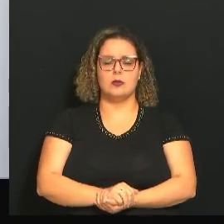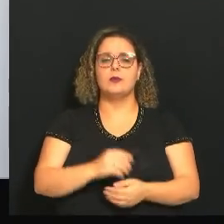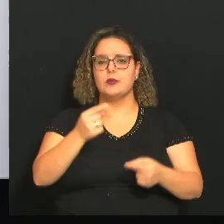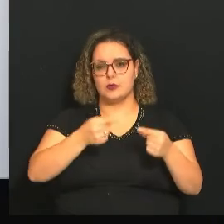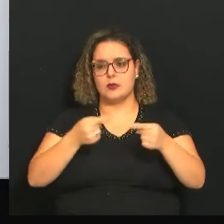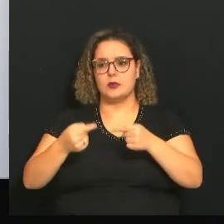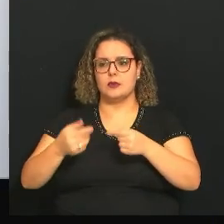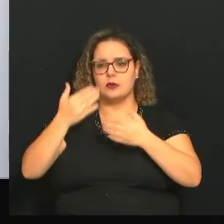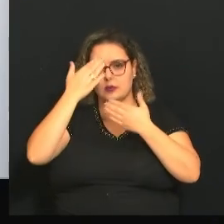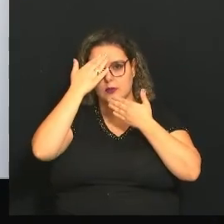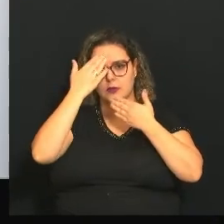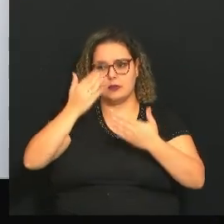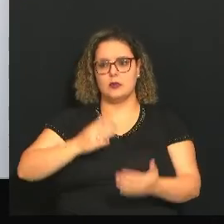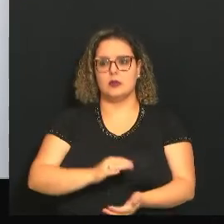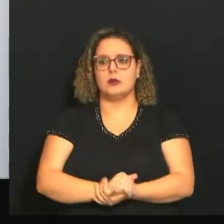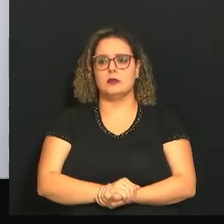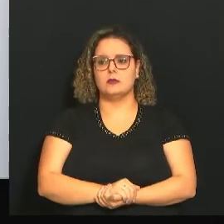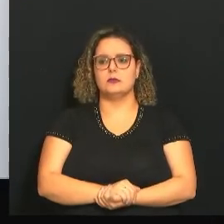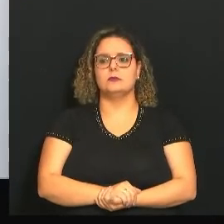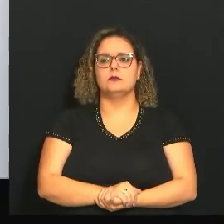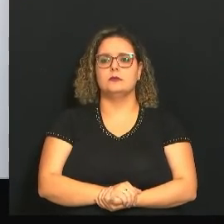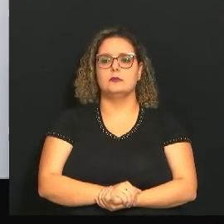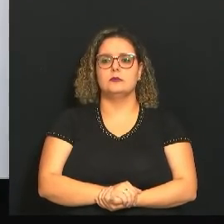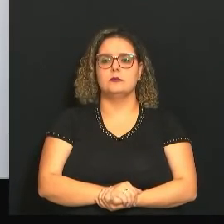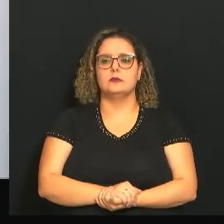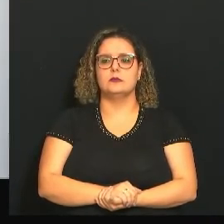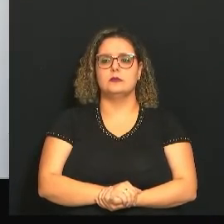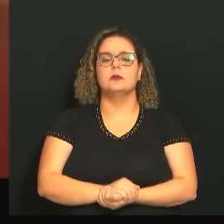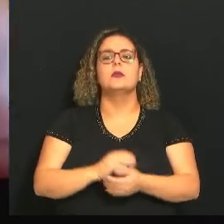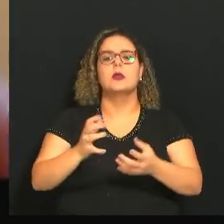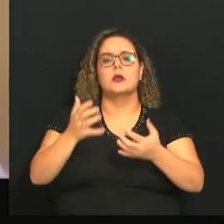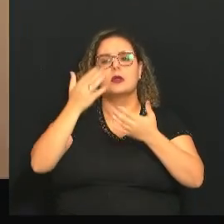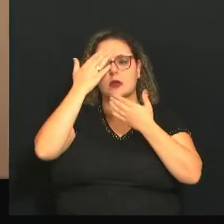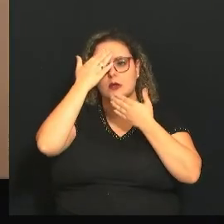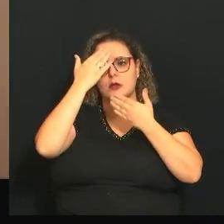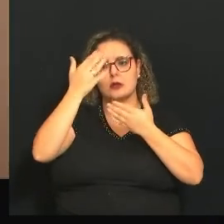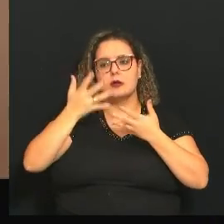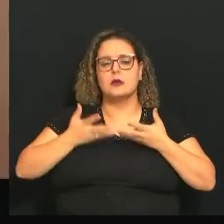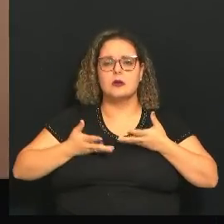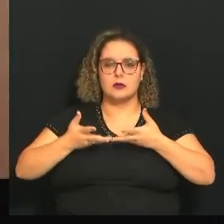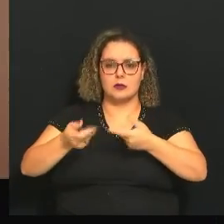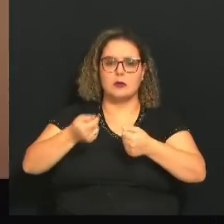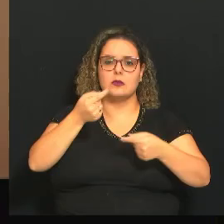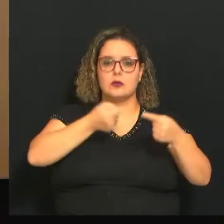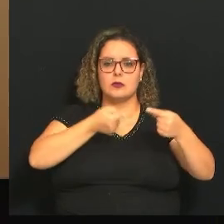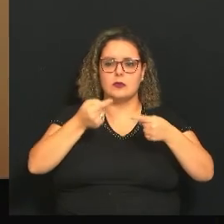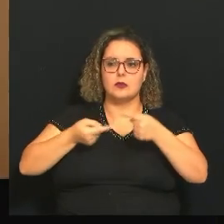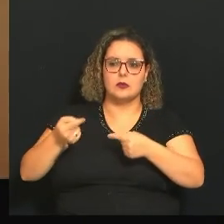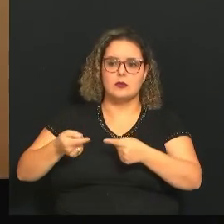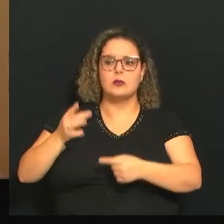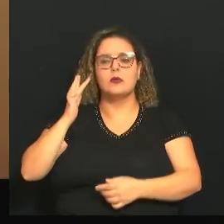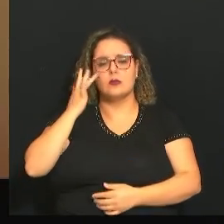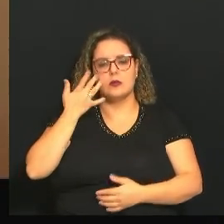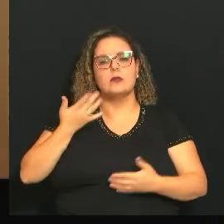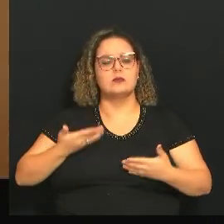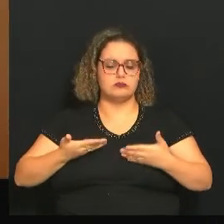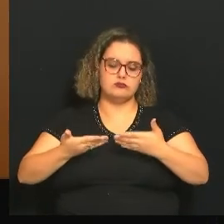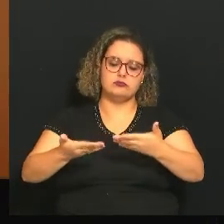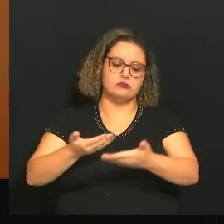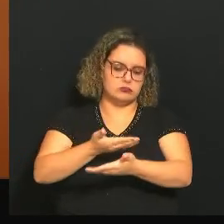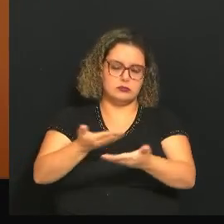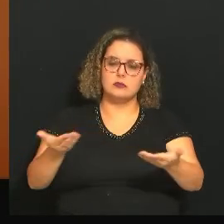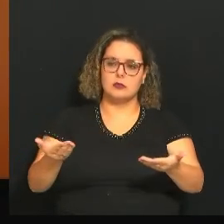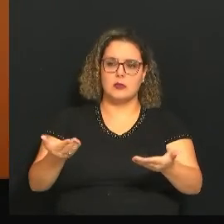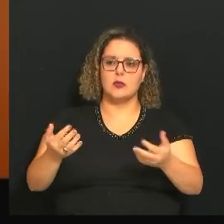discussão. Obrigada. Eu queria agradecer também o convite e o debate aqui. Acho que a gente está à disposição, aí, inclusive, para